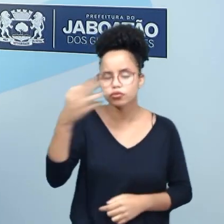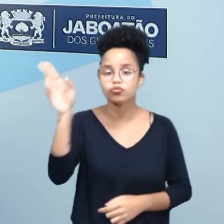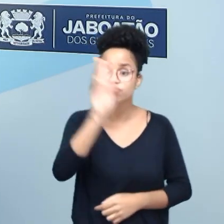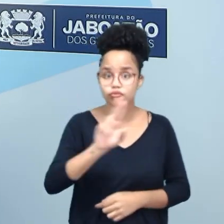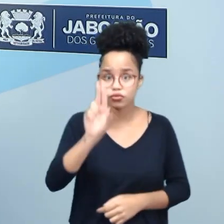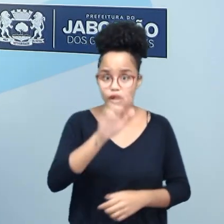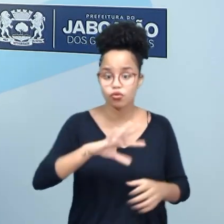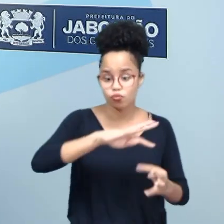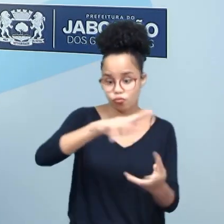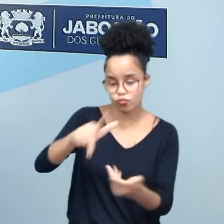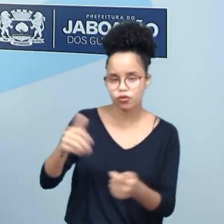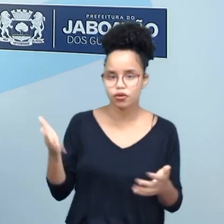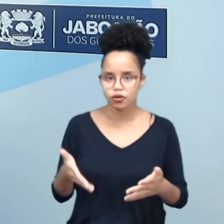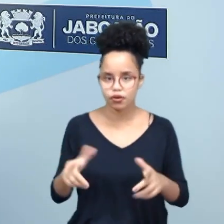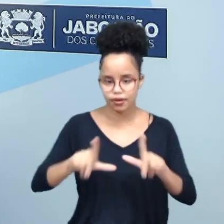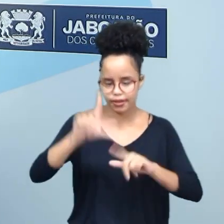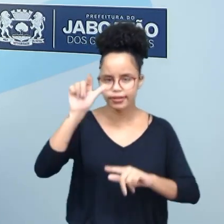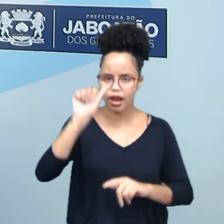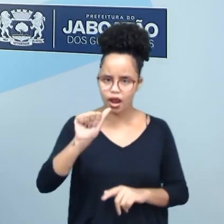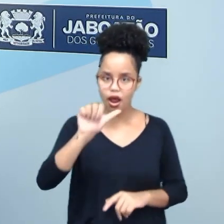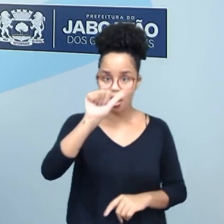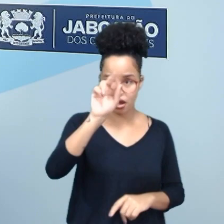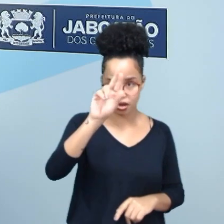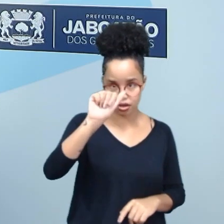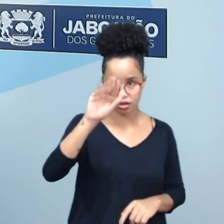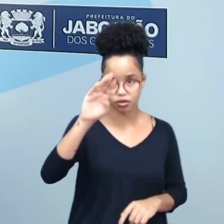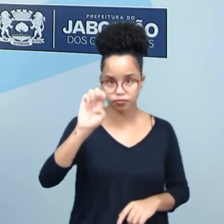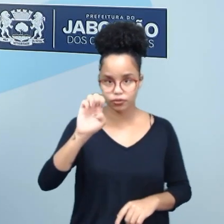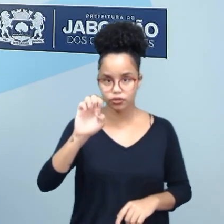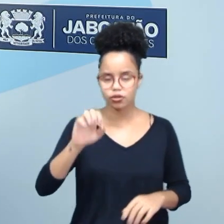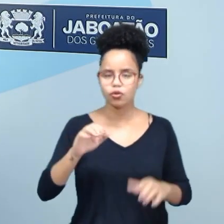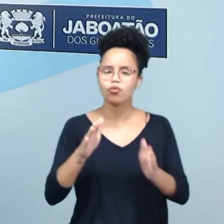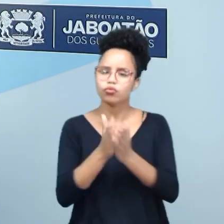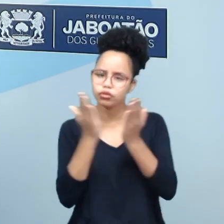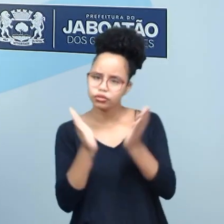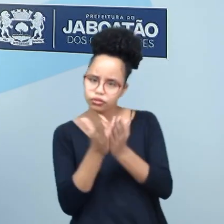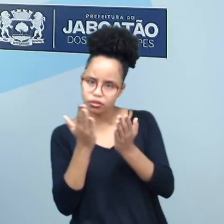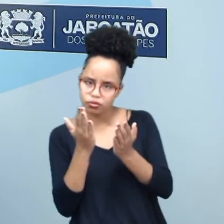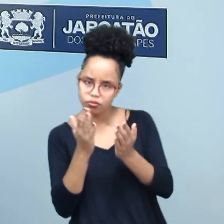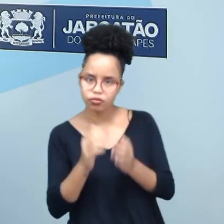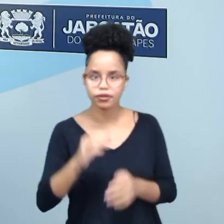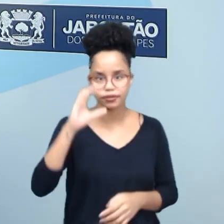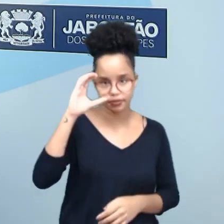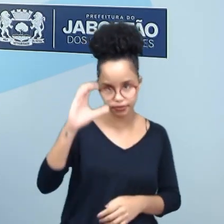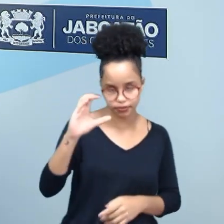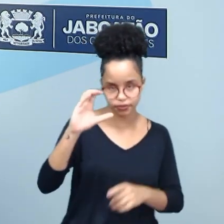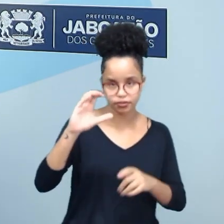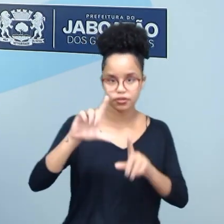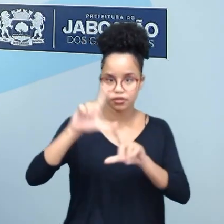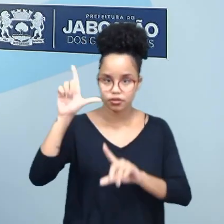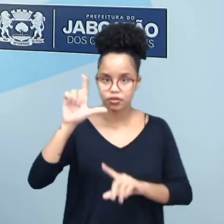atual? Letra A, árabe. Letra B, cristão. Letra C, judaico.